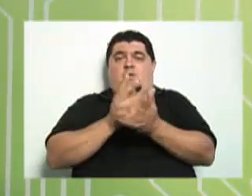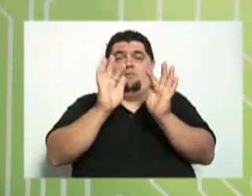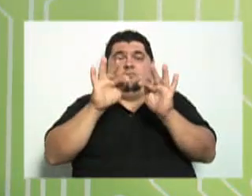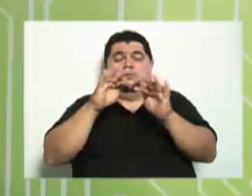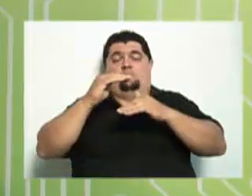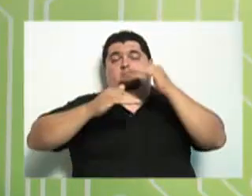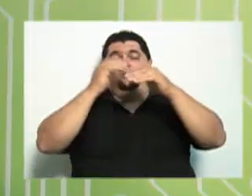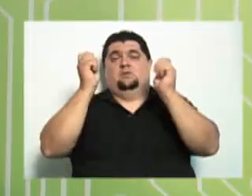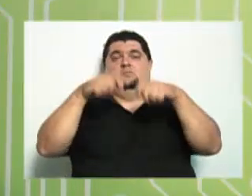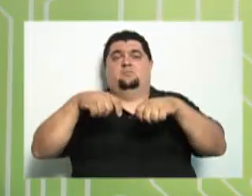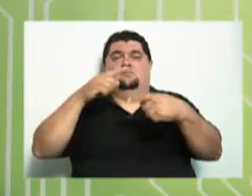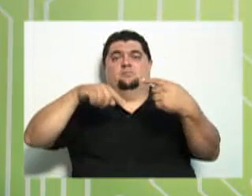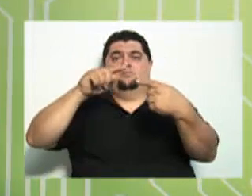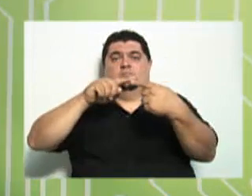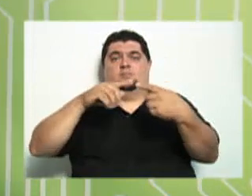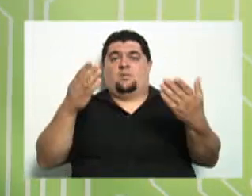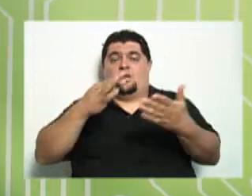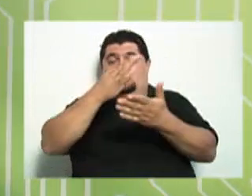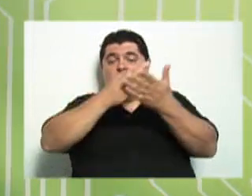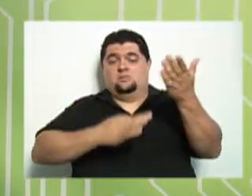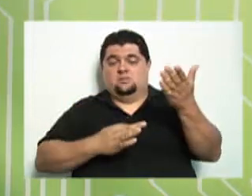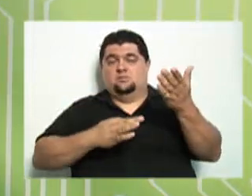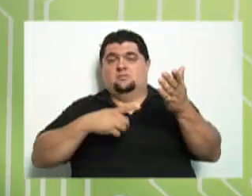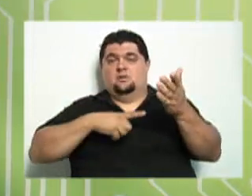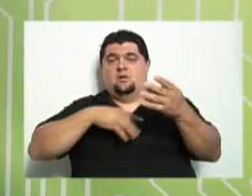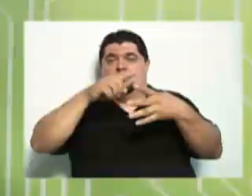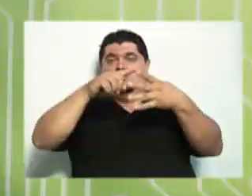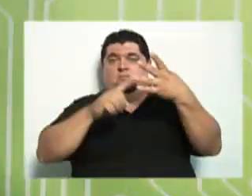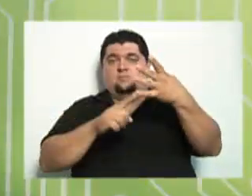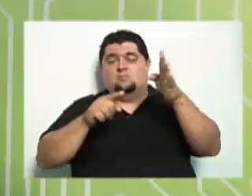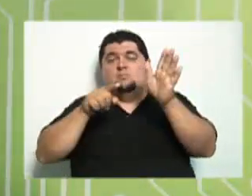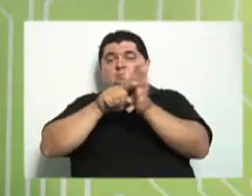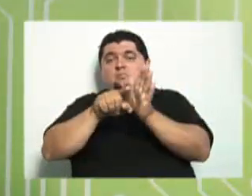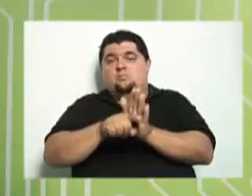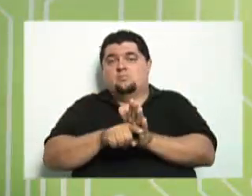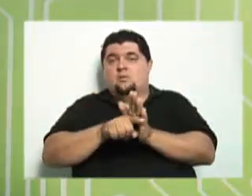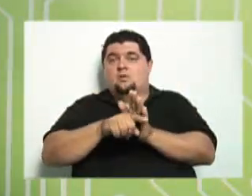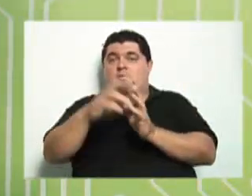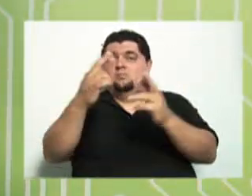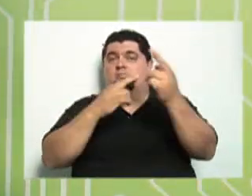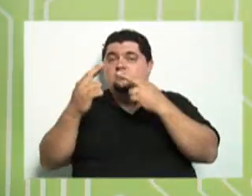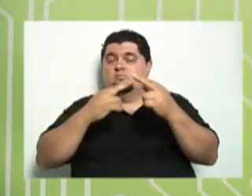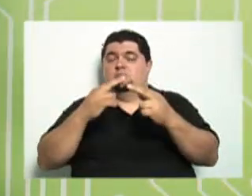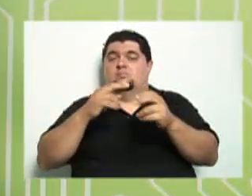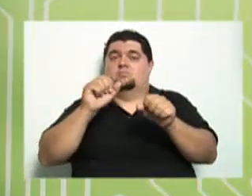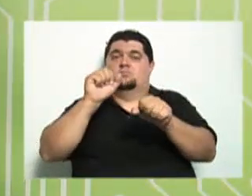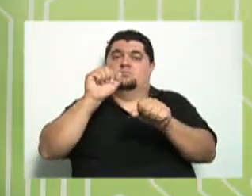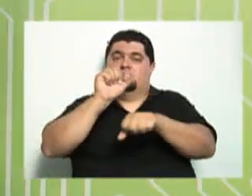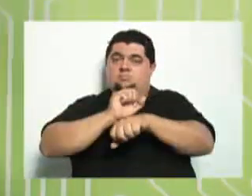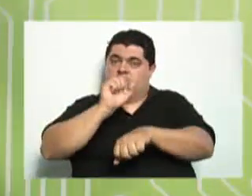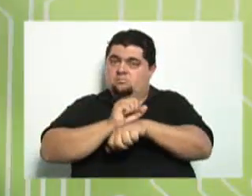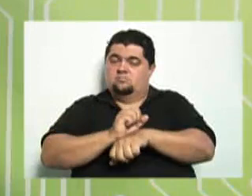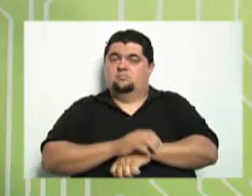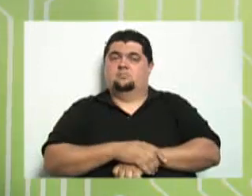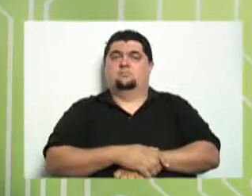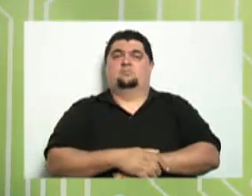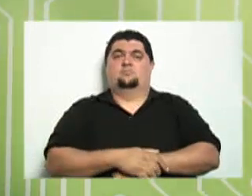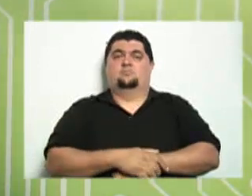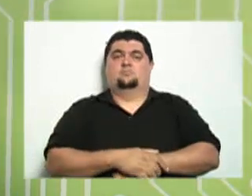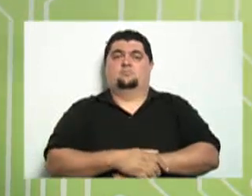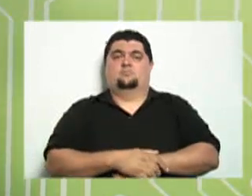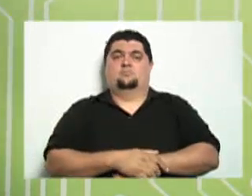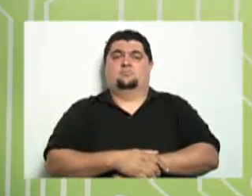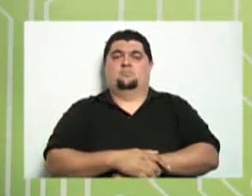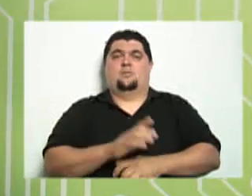desenvolvimento. A partir desse texto, nós elaboramos 4 perguntas e eu aguardo a sua resposta para a gente ler aqui. A gente